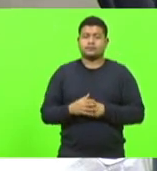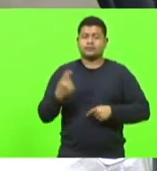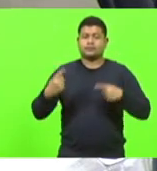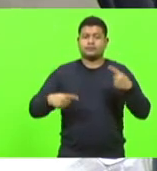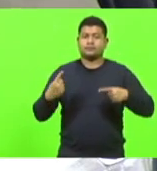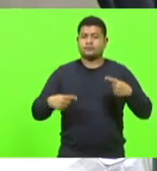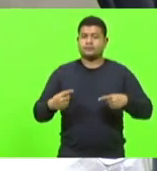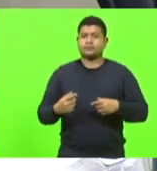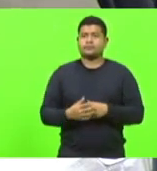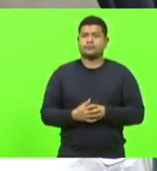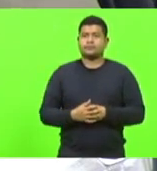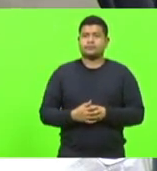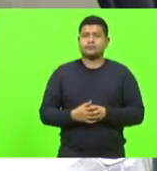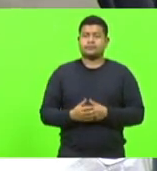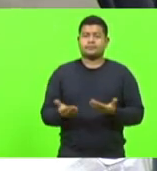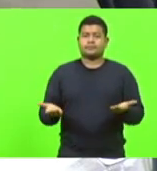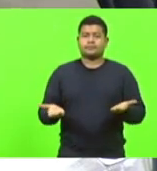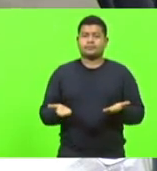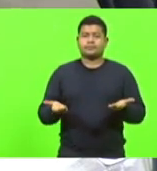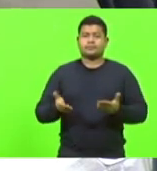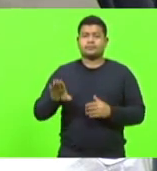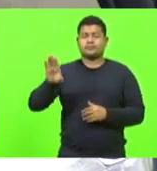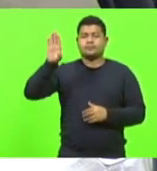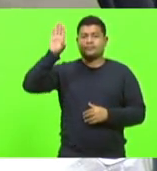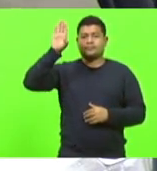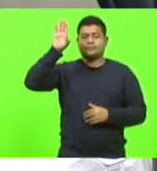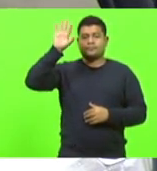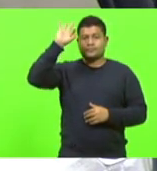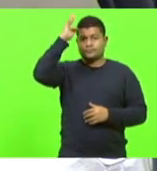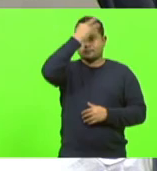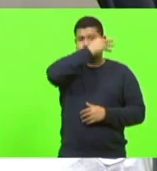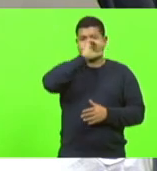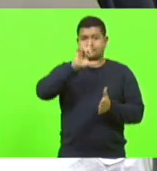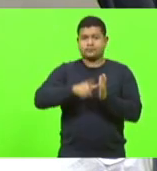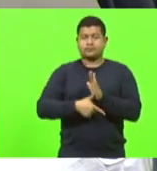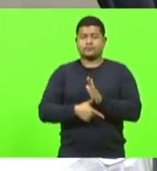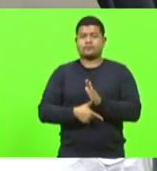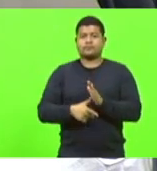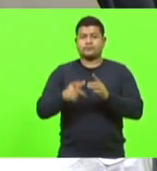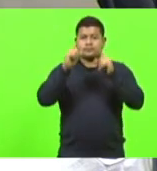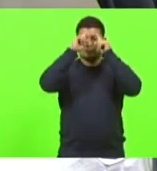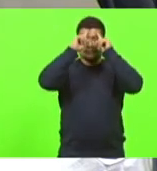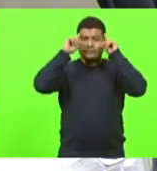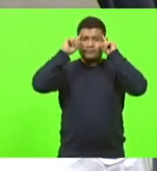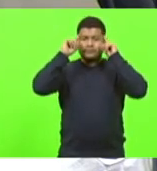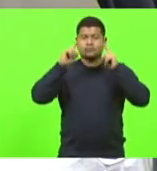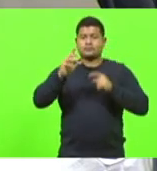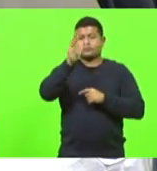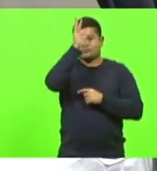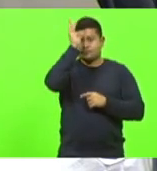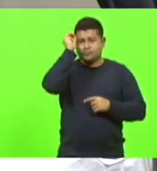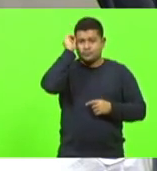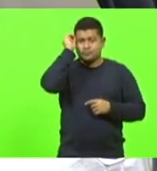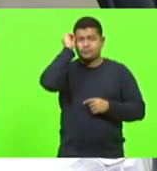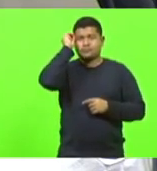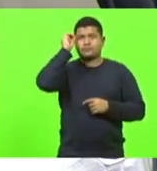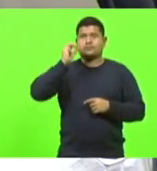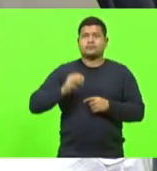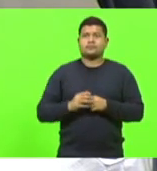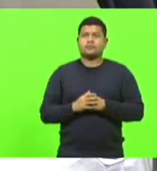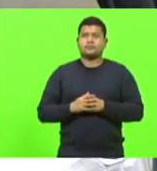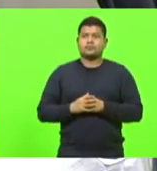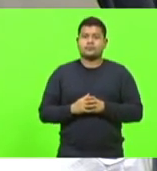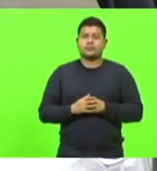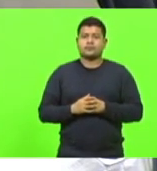discussão com a palavra o deputado Fabiano da luz na sequência Deputado nudes Aretha deputada Luciane carminatti